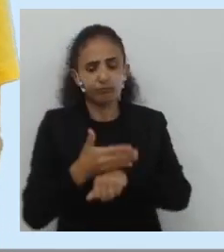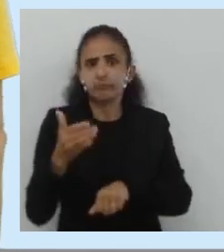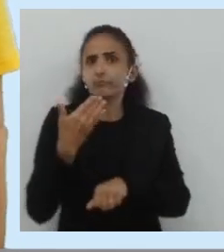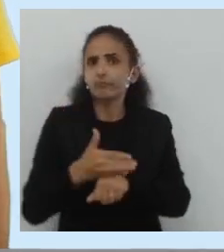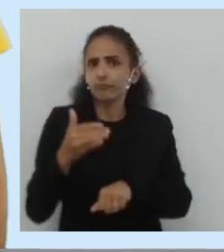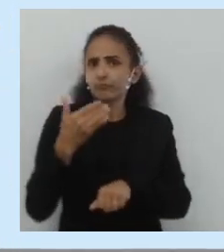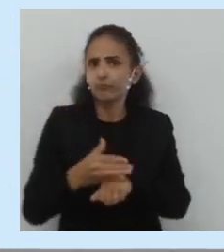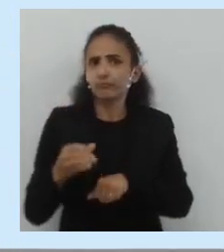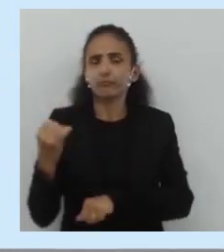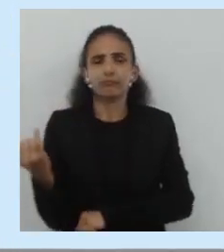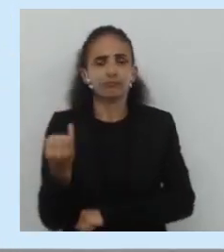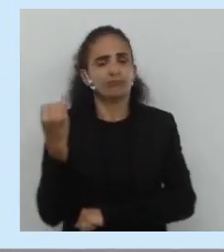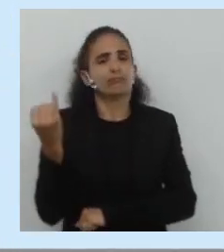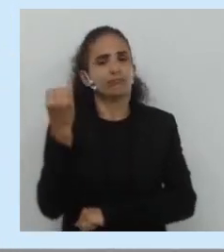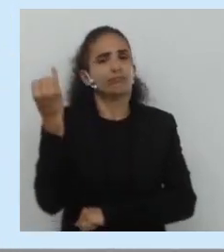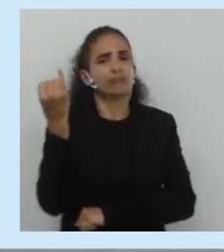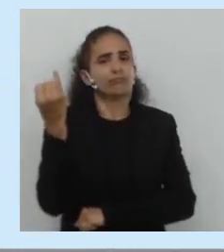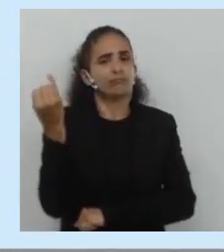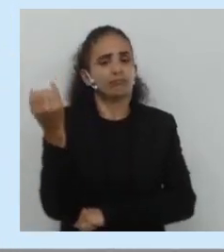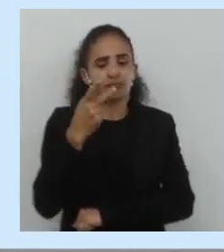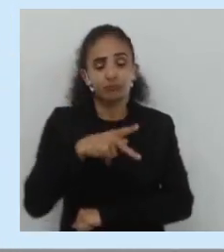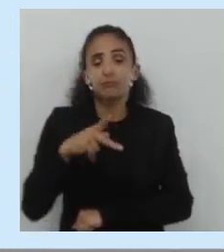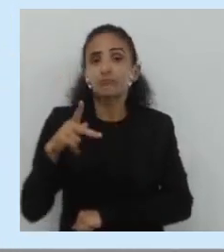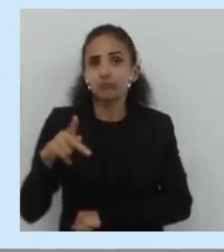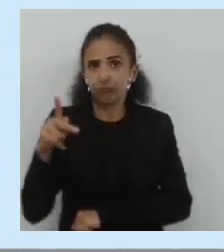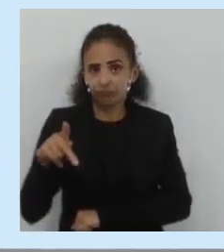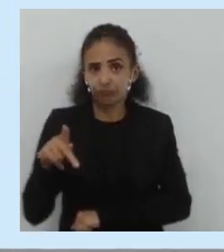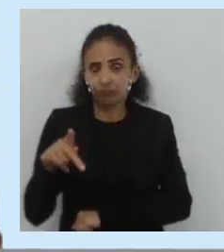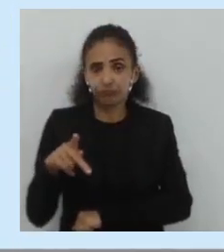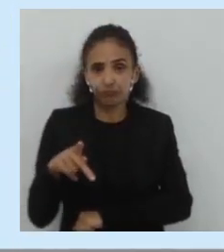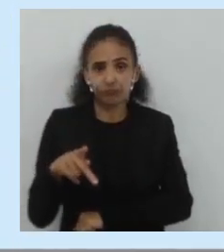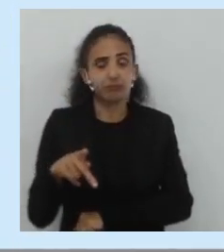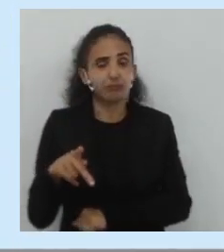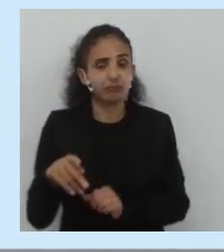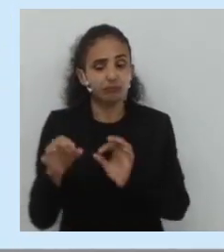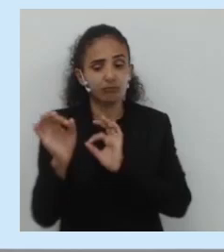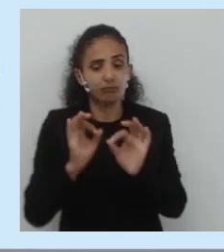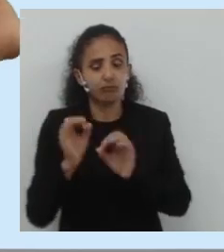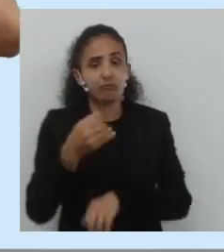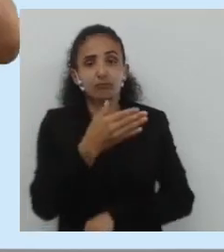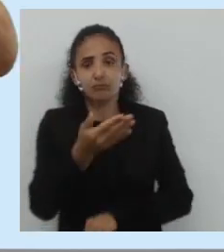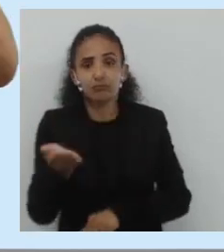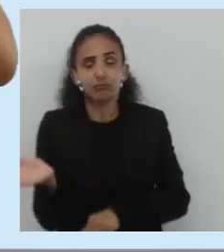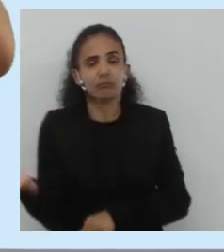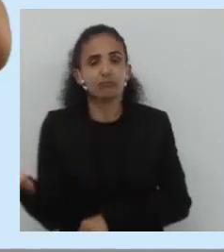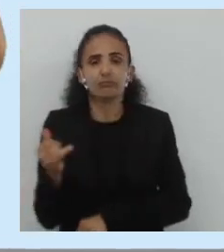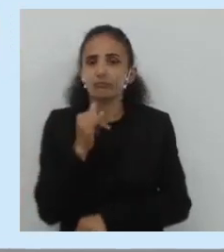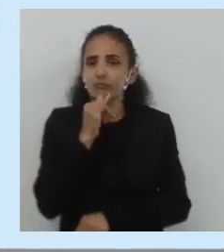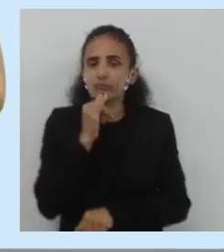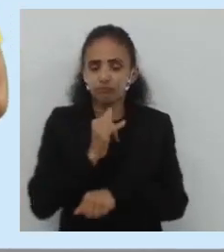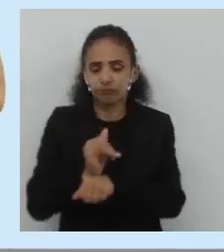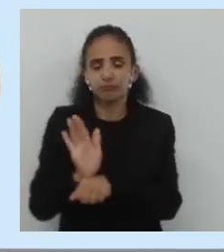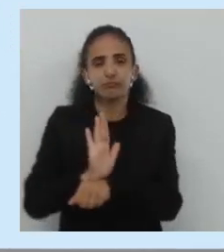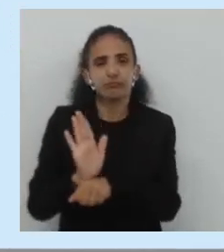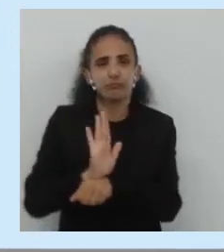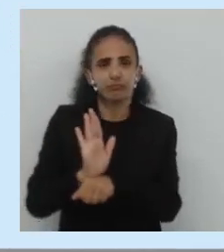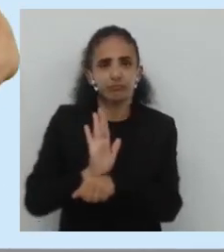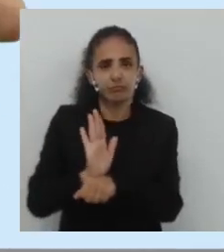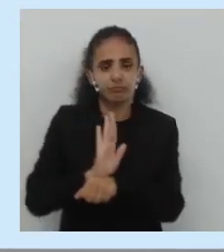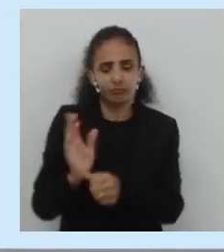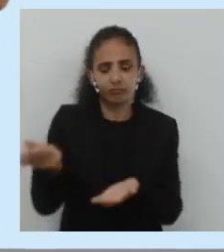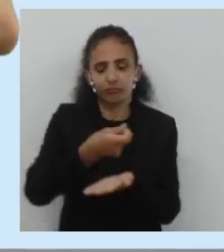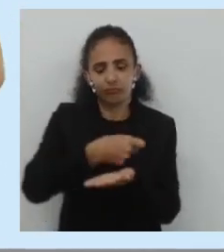prática interessante o professor, certo? Seu professor, pedir para que vocês assistam a um determinado filme